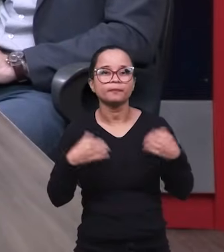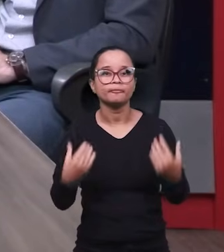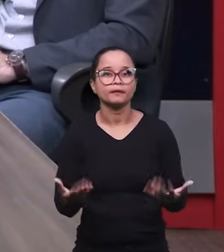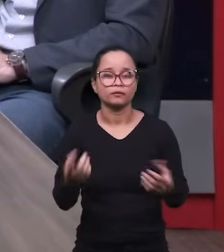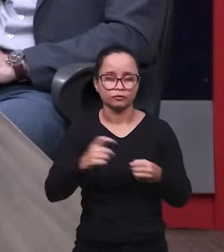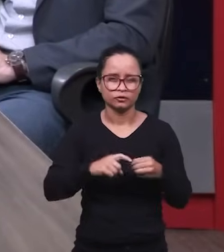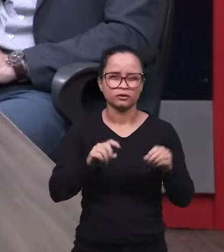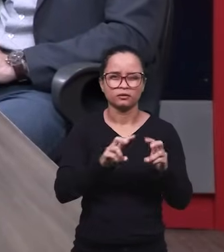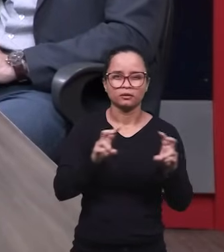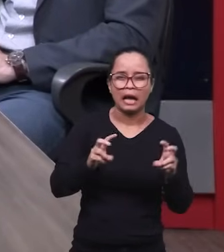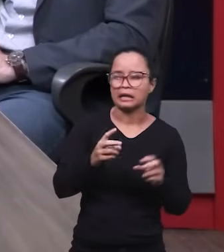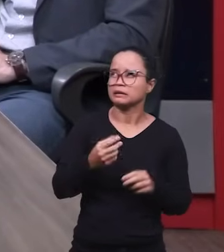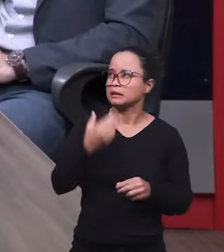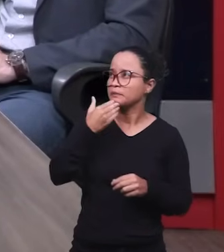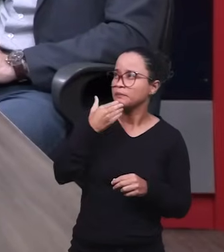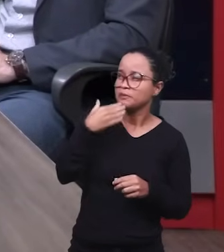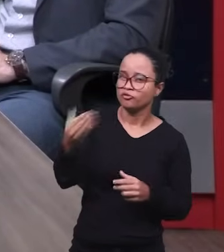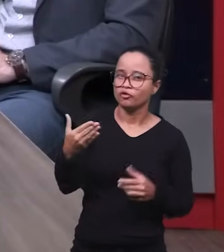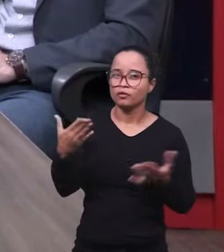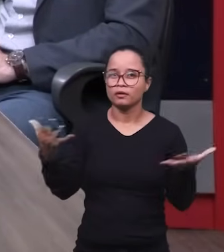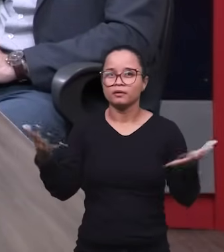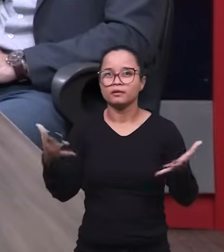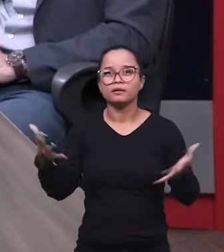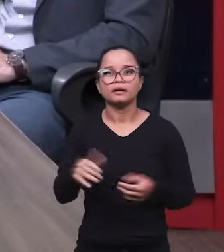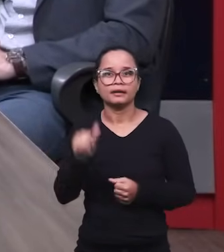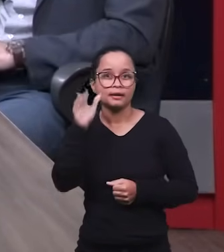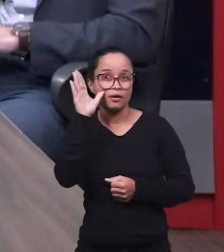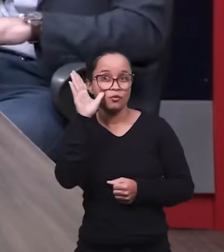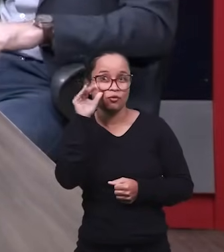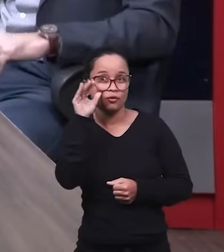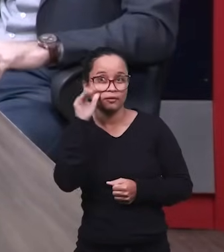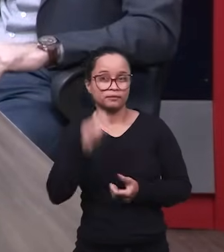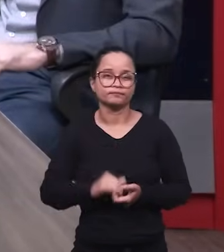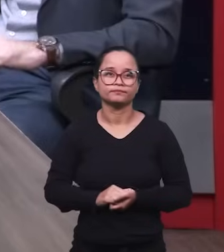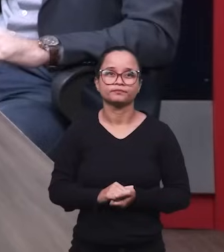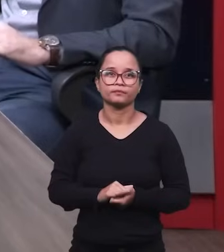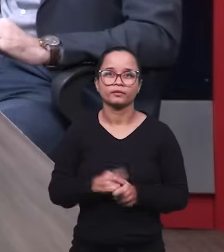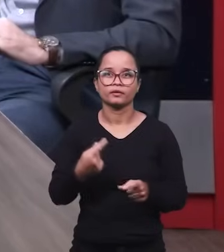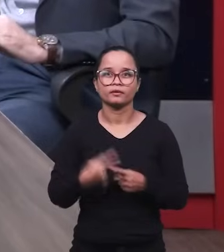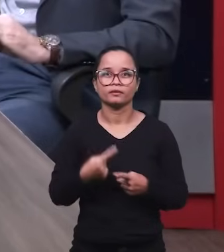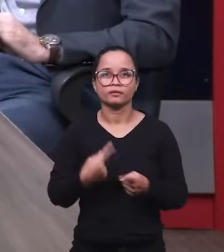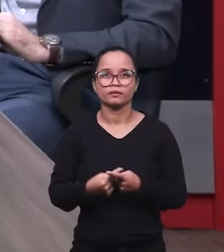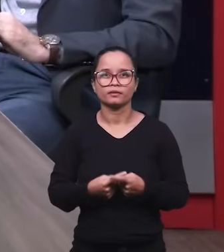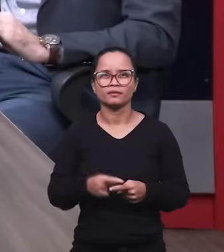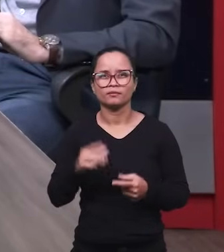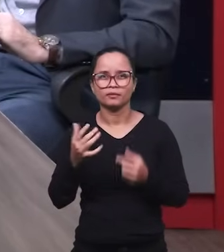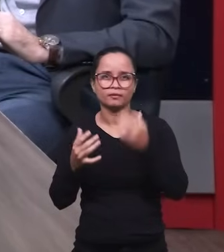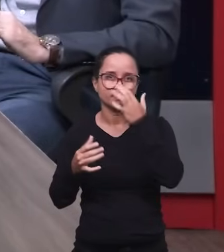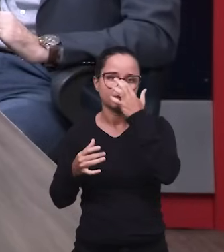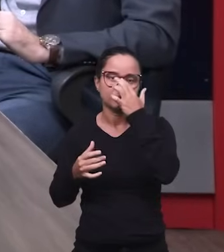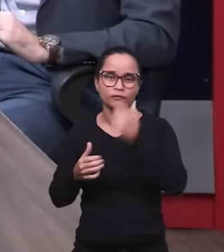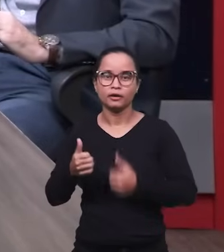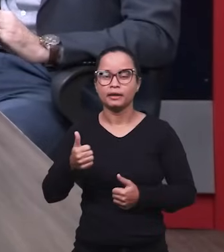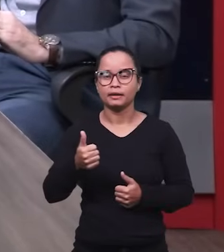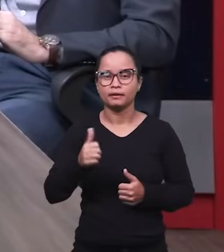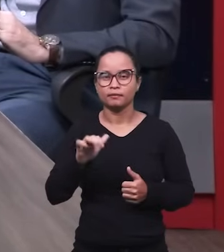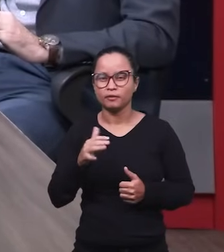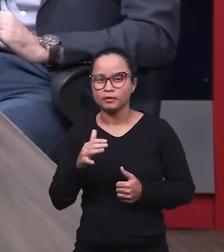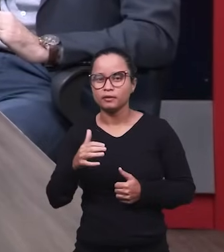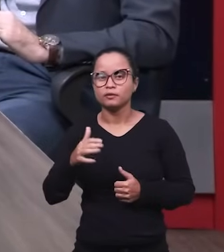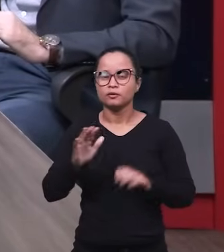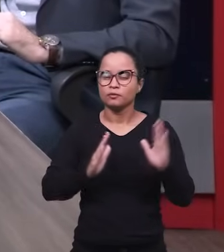ele pediu nesse experimento, é até uma coisa até curiosa, né? Que isso foi em meados da Primeira Guerra